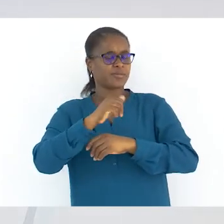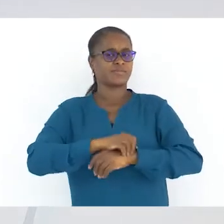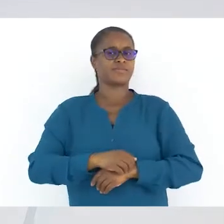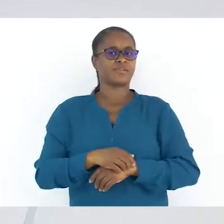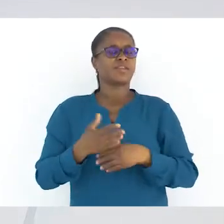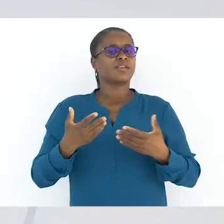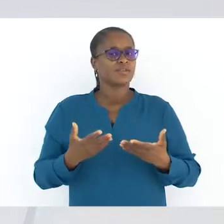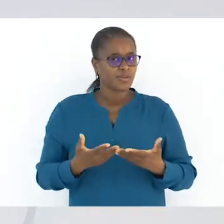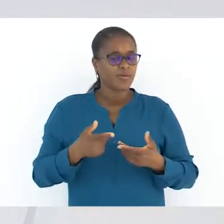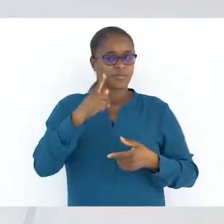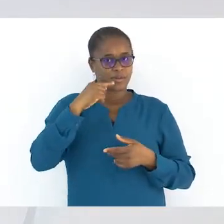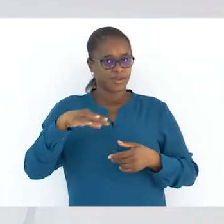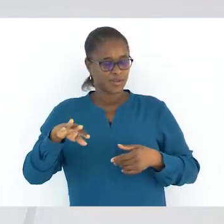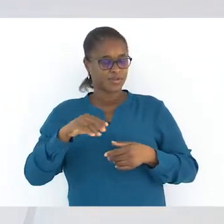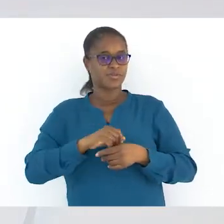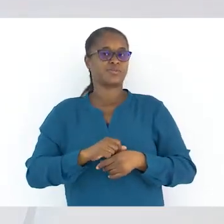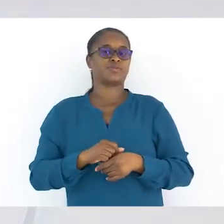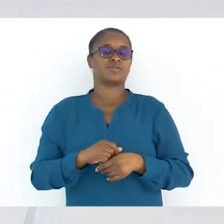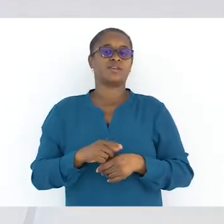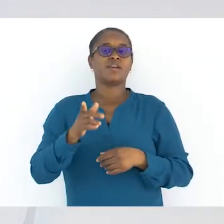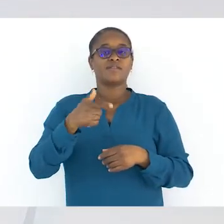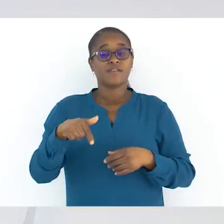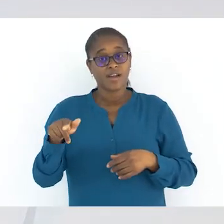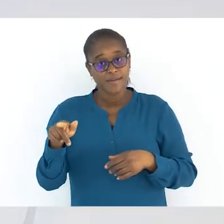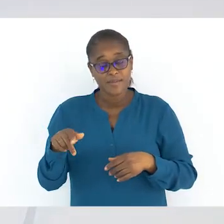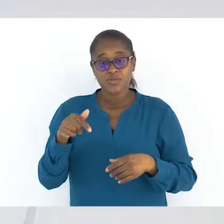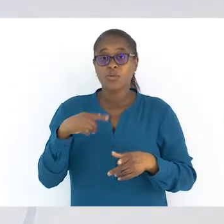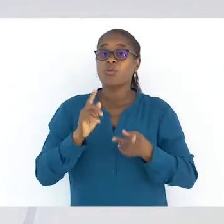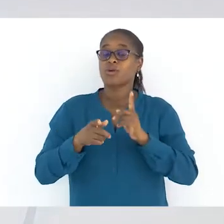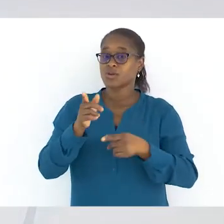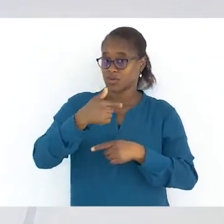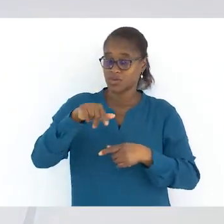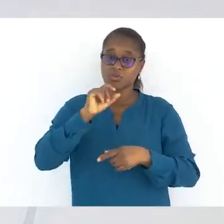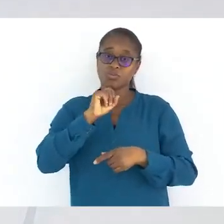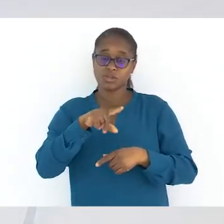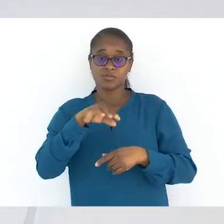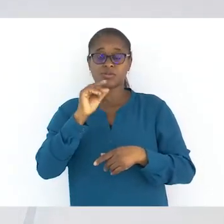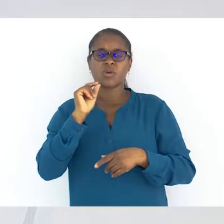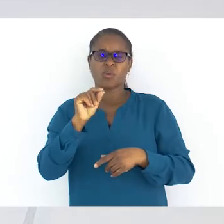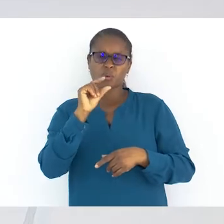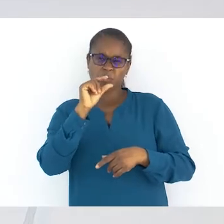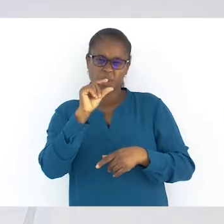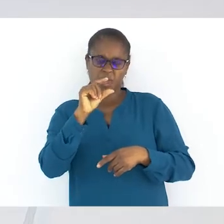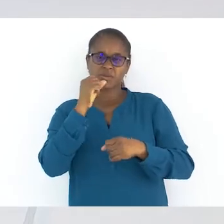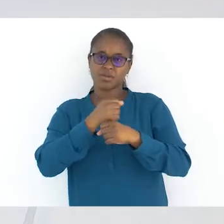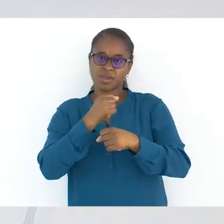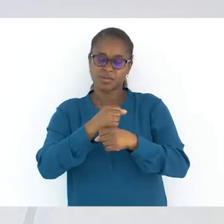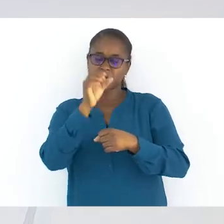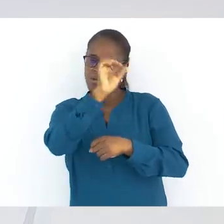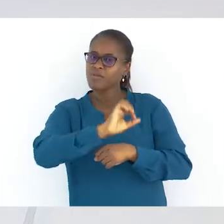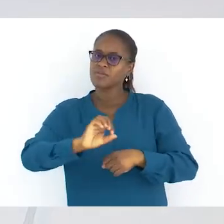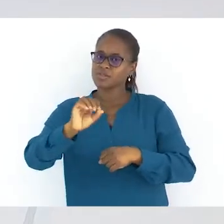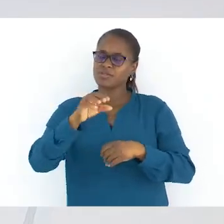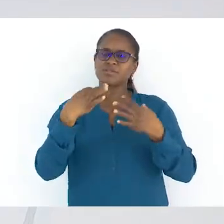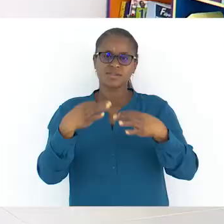Então, meninos, agora vamos para aquilo que nós podemos chamar um pequeno trabalho para vocês.